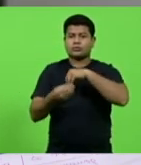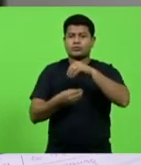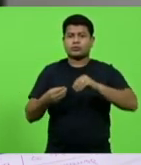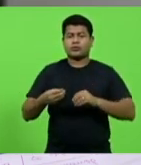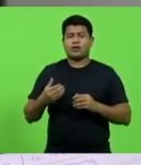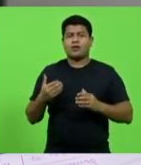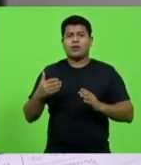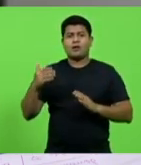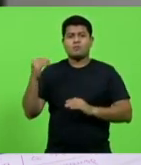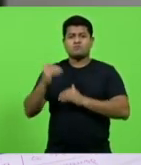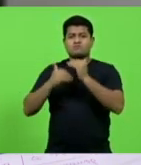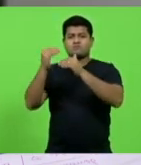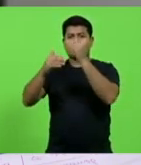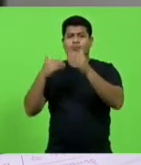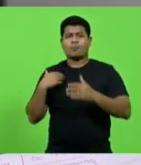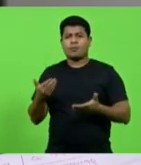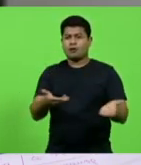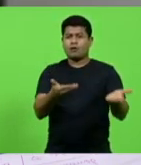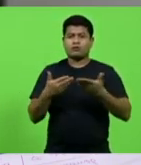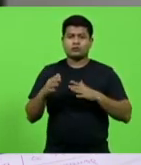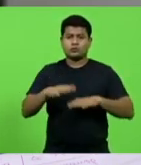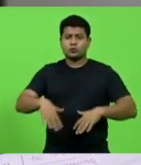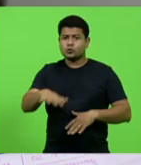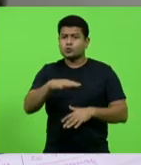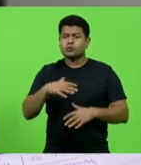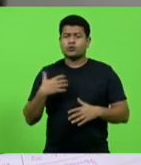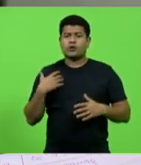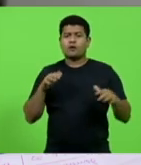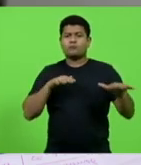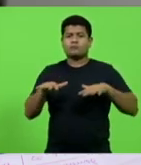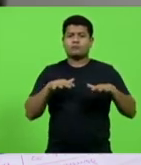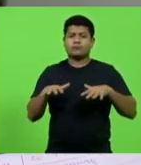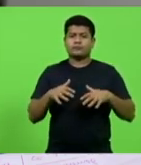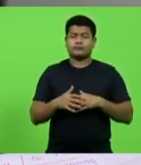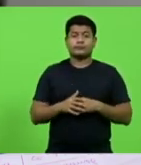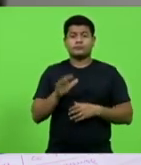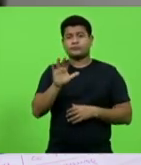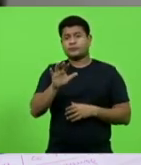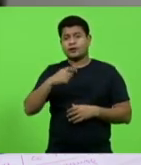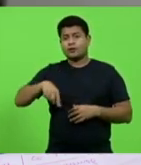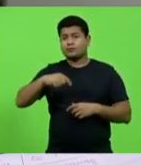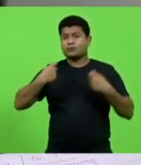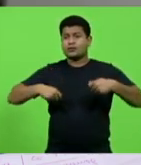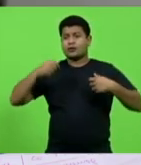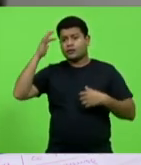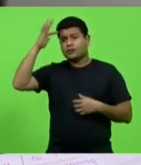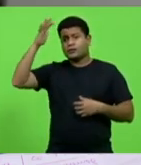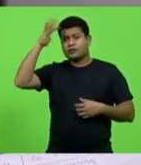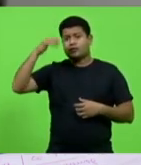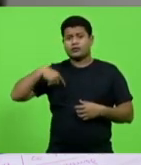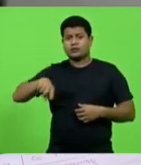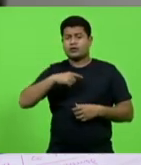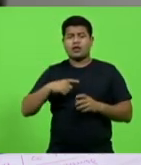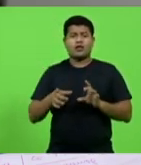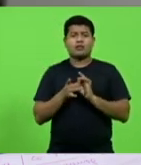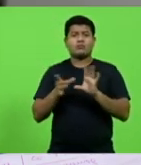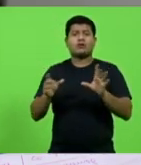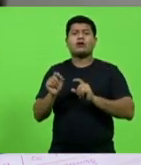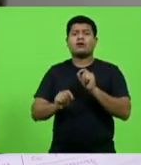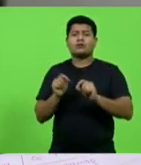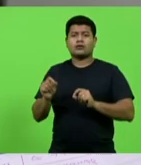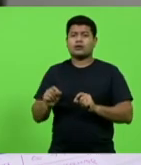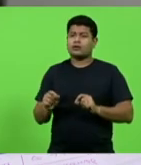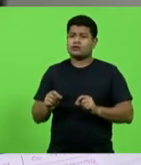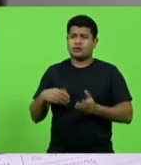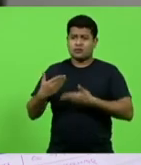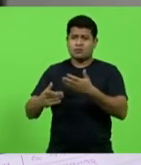né? Convido a todos para nos ajudar nesse movimento. Mas a gente tem que pensar no que nós estamos abrindo mão aqui e que não tem volta.